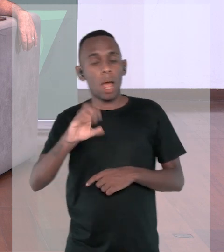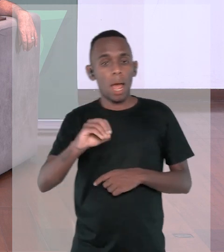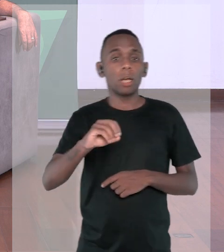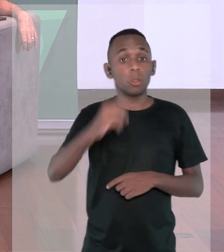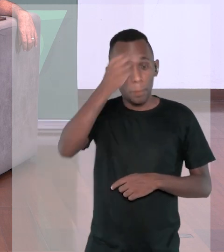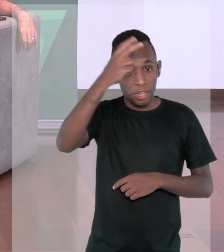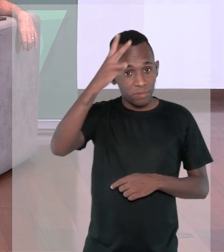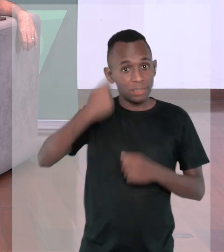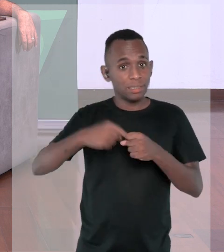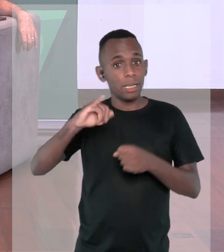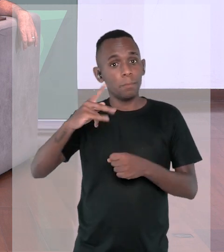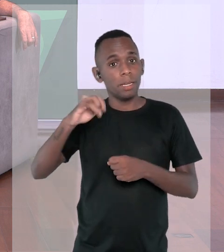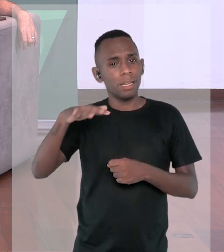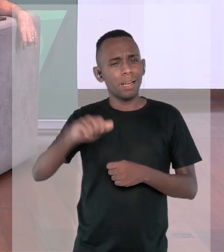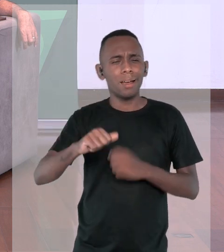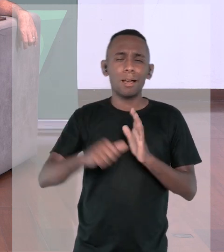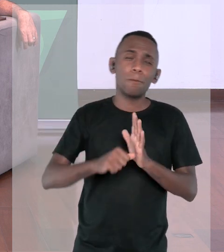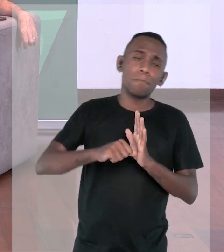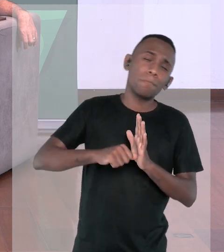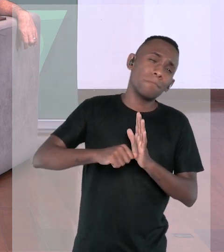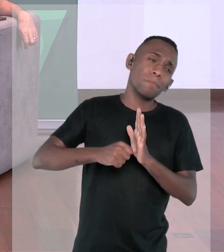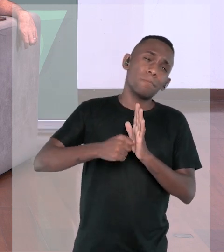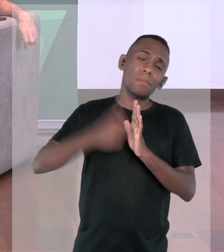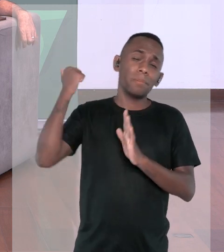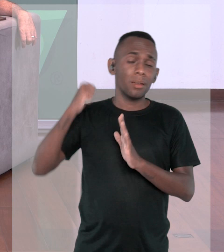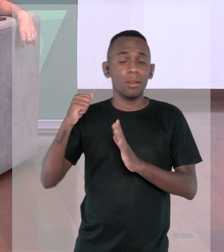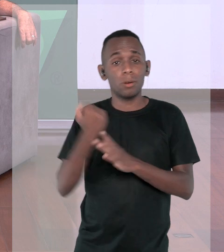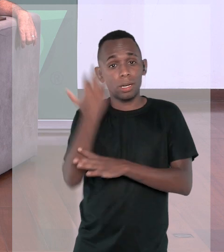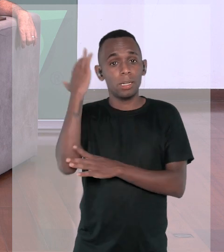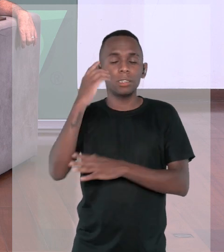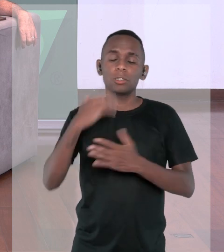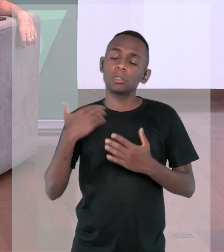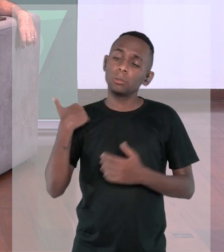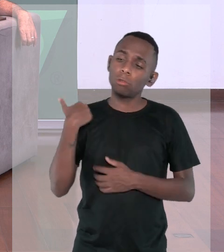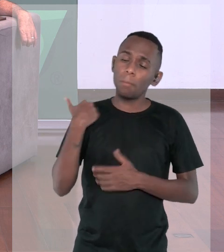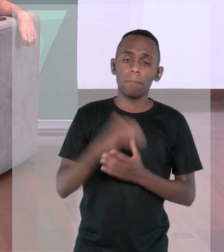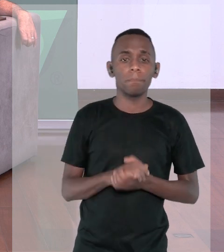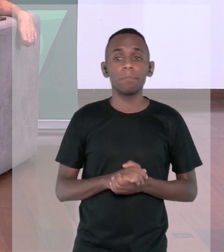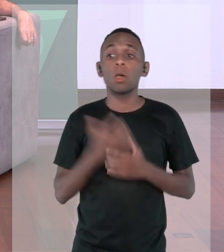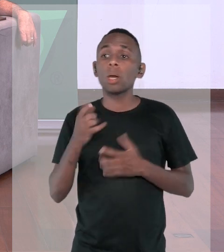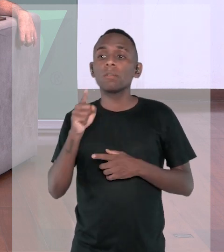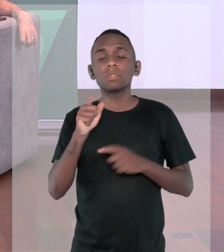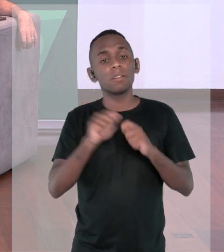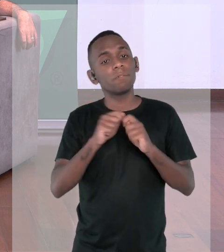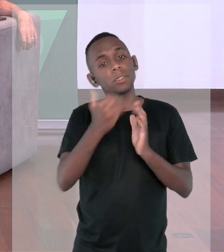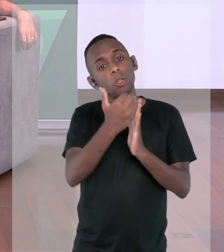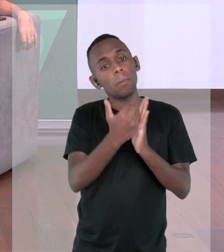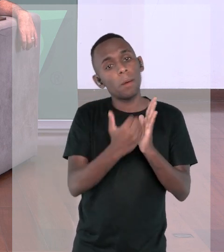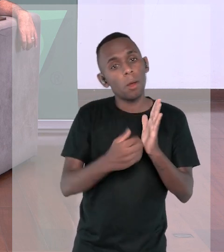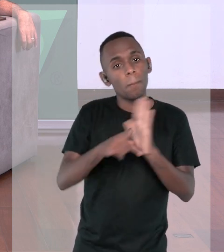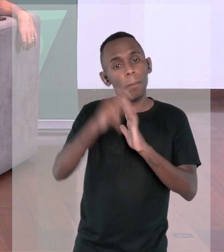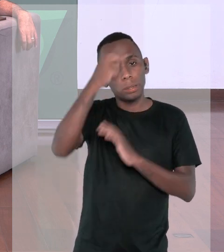Piranga, está ali no finalzinho, foi um dos primeiros clientes da Árvore. Eduardo me chamou e falou assim, eu quero que você faça o jornalzinho